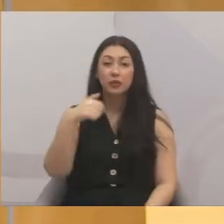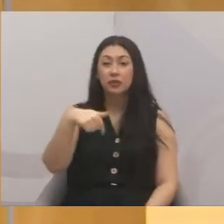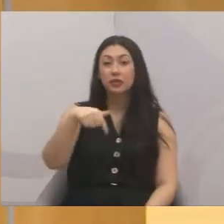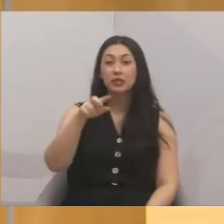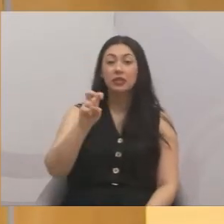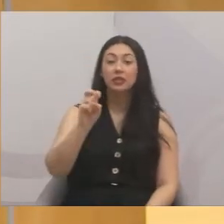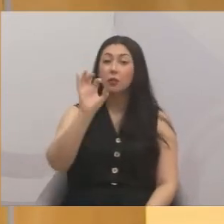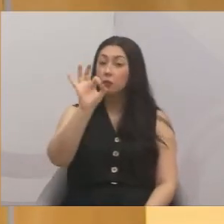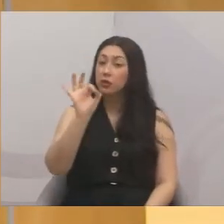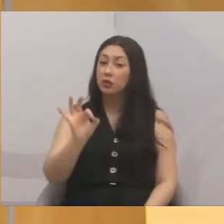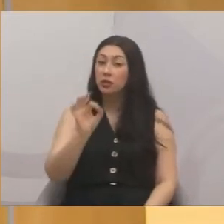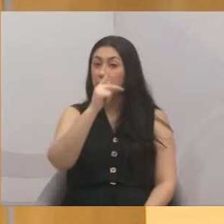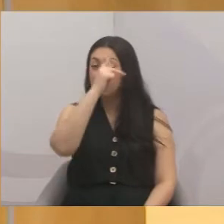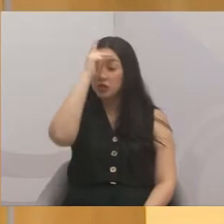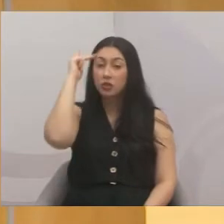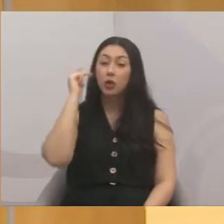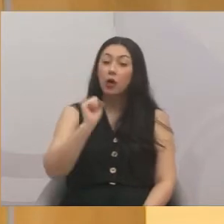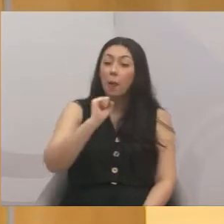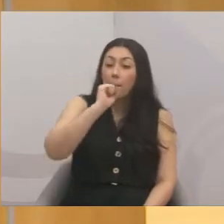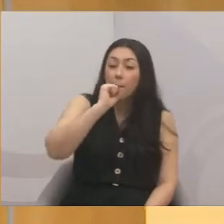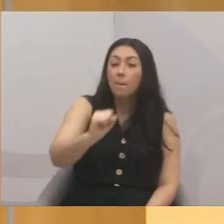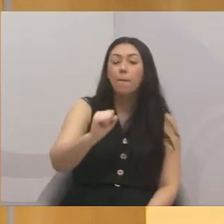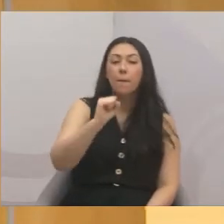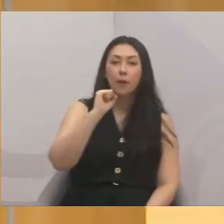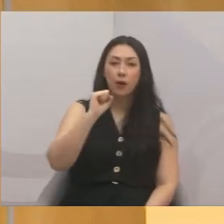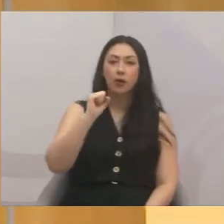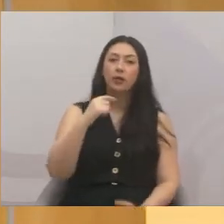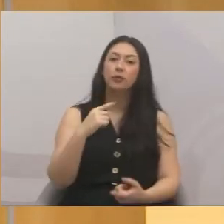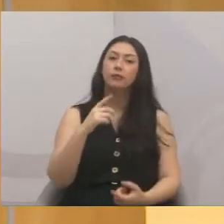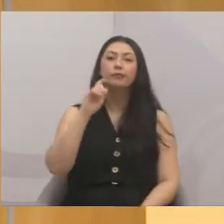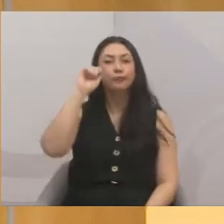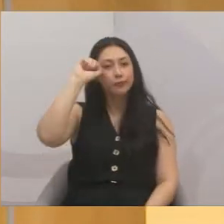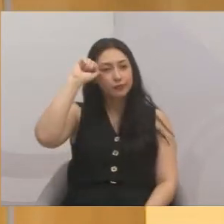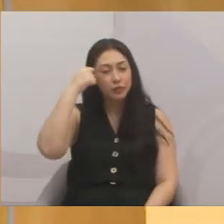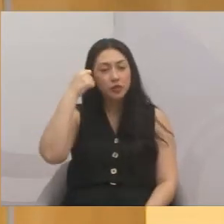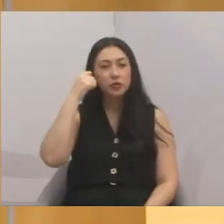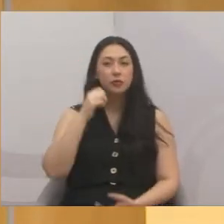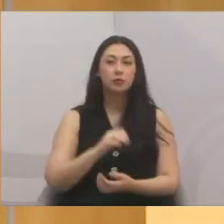75,7% dos homicídios acontecidos no Brasil é da população negra.